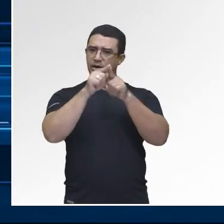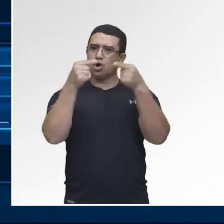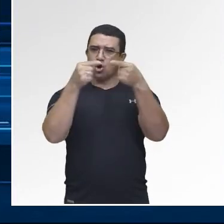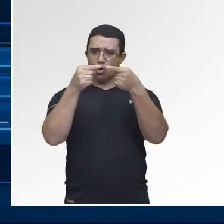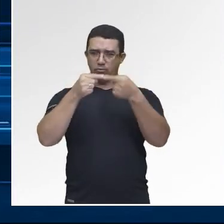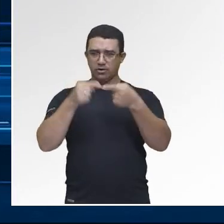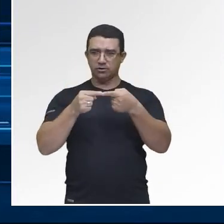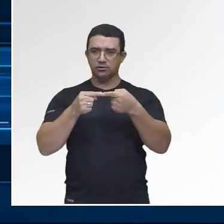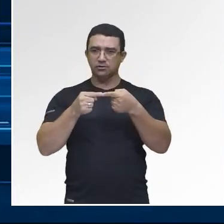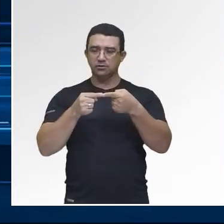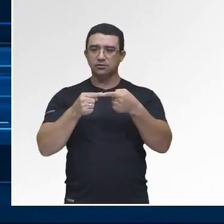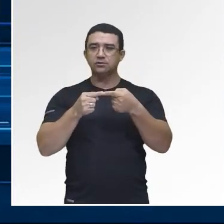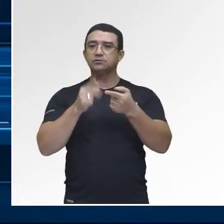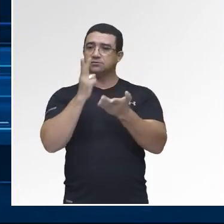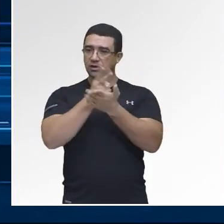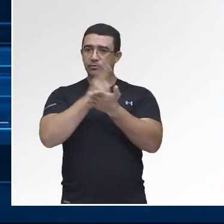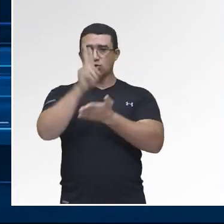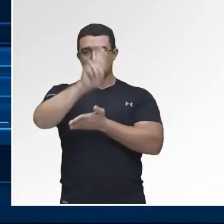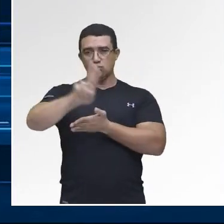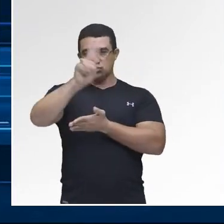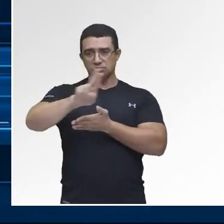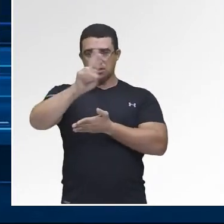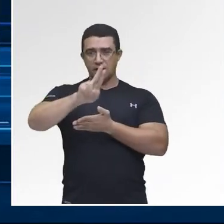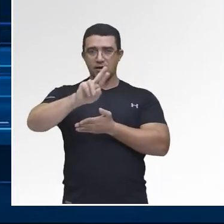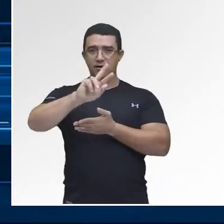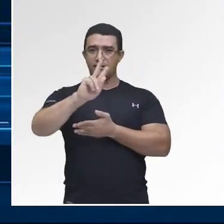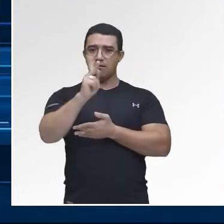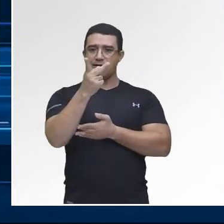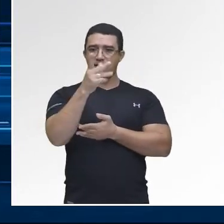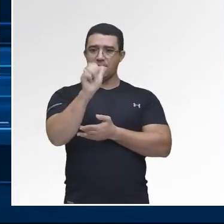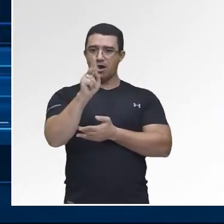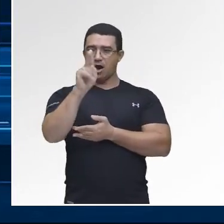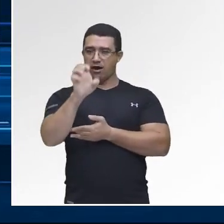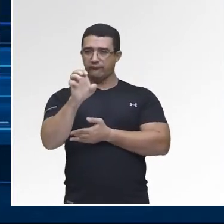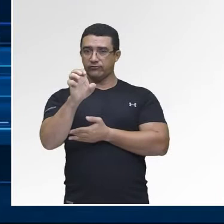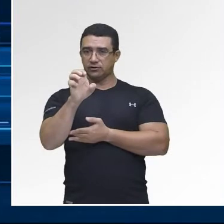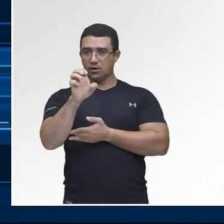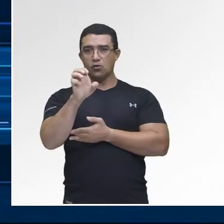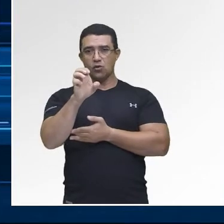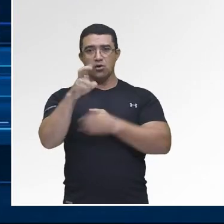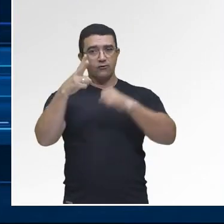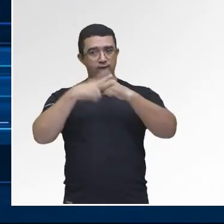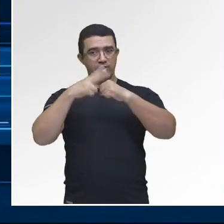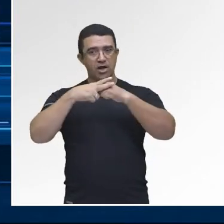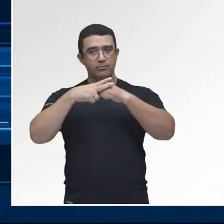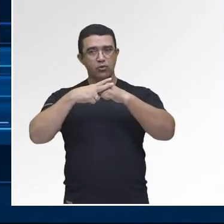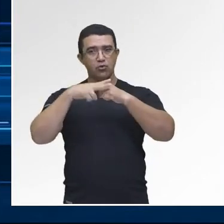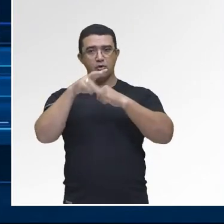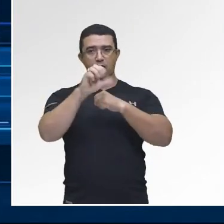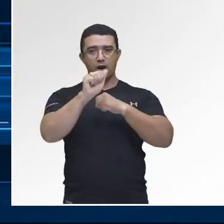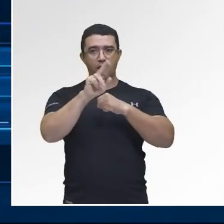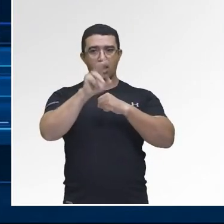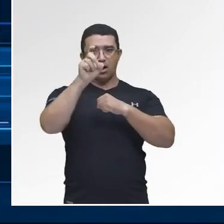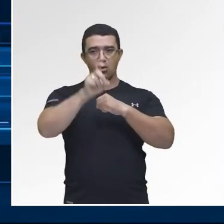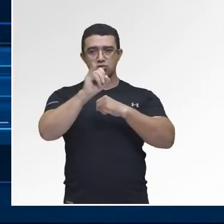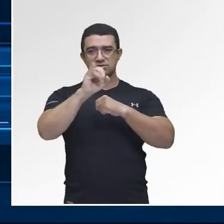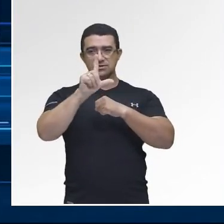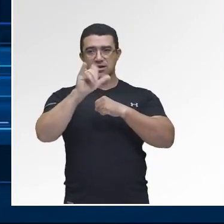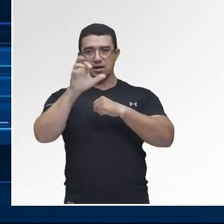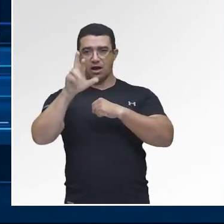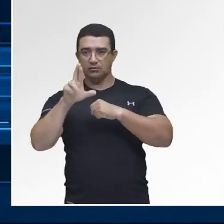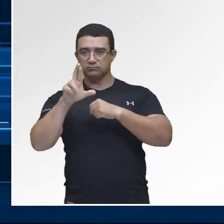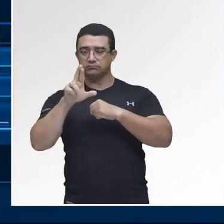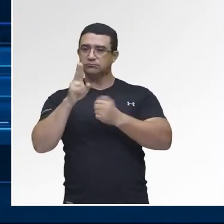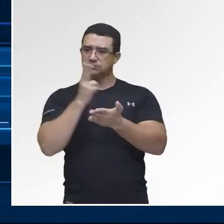devem utilizar o have como verbo auxiliar corretamente, né? O have, então, vai estar presente junto com esse